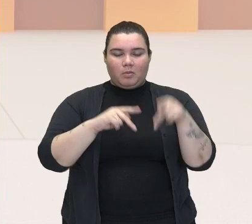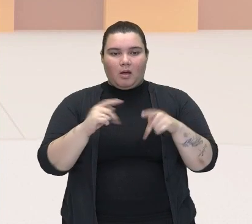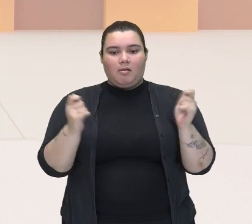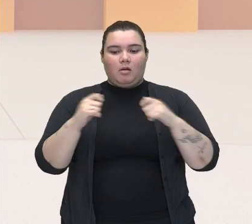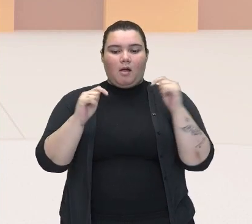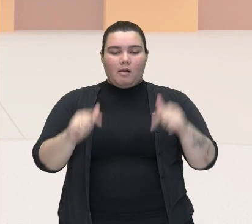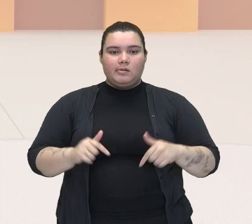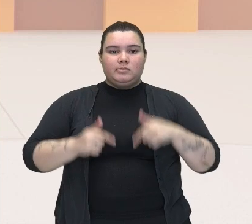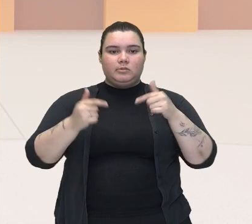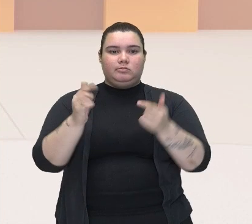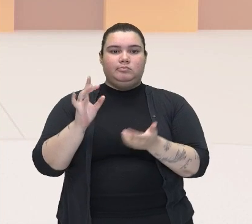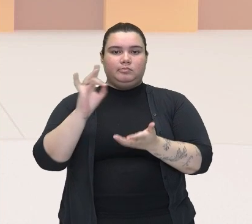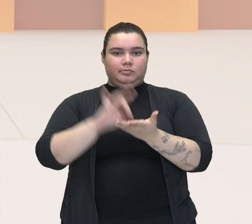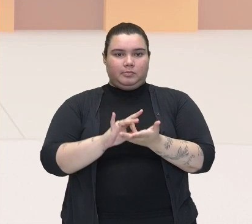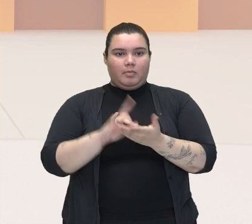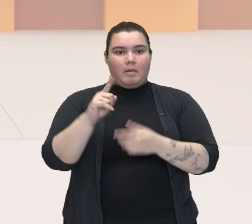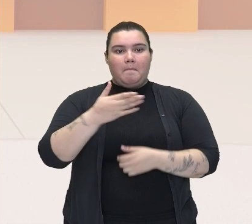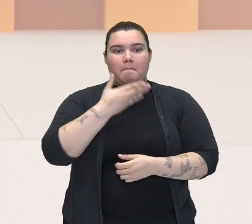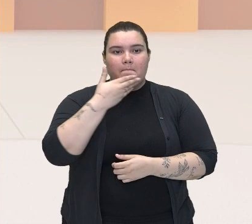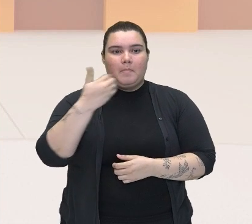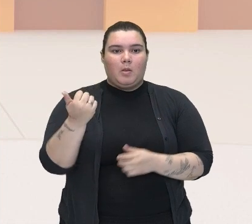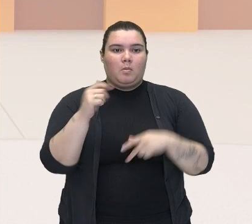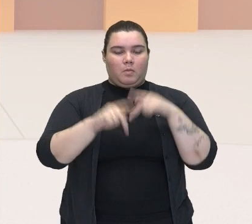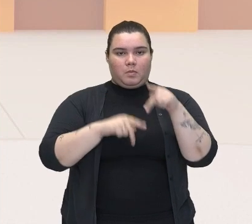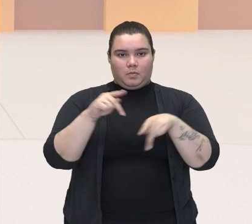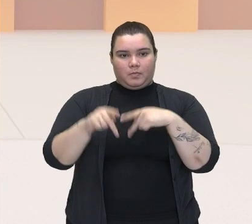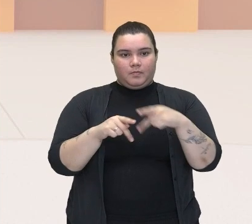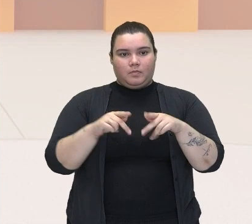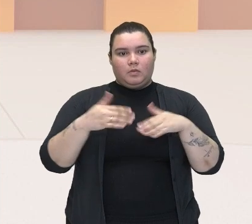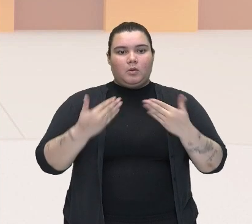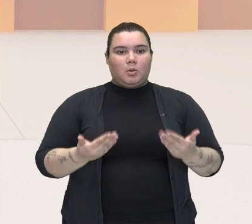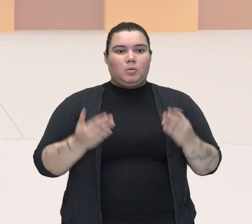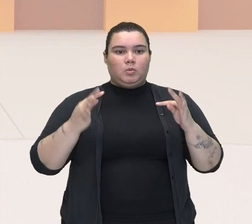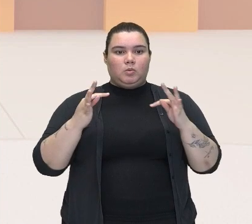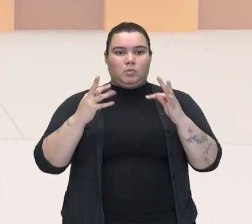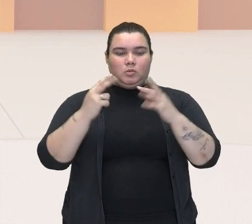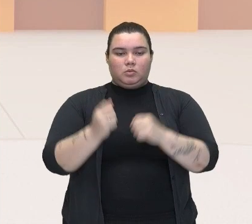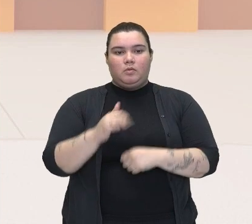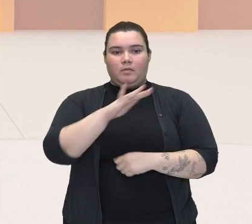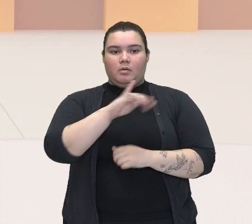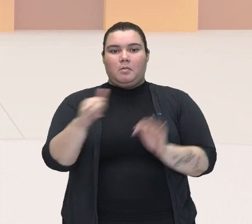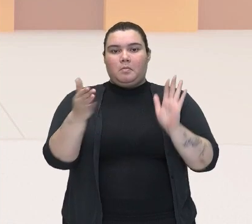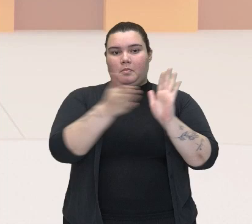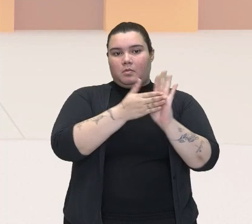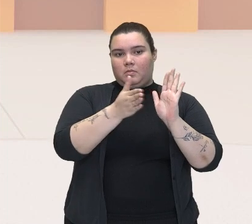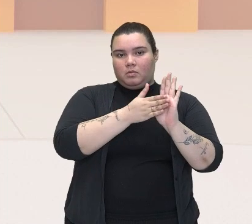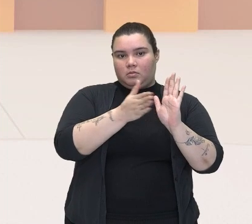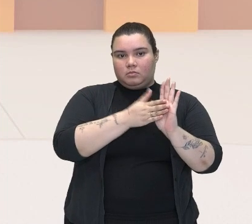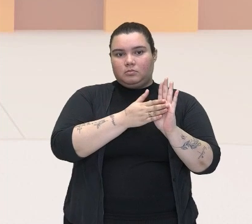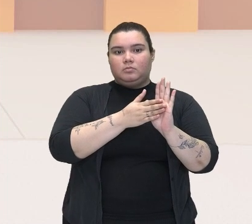que eles acham que é melhor para a população. Então, todos vão propor, né,